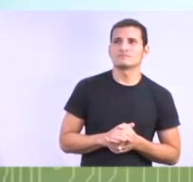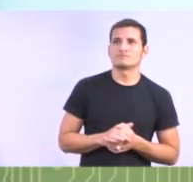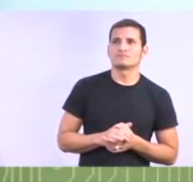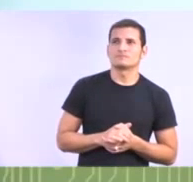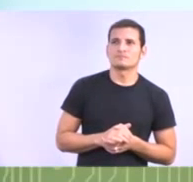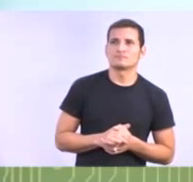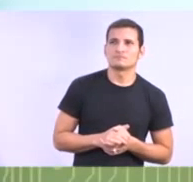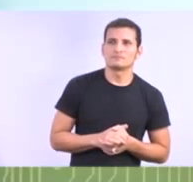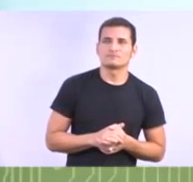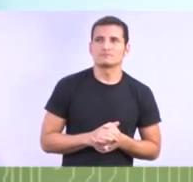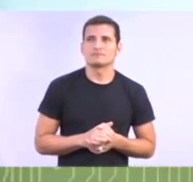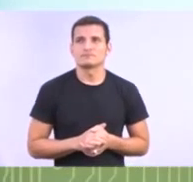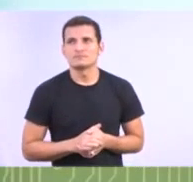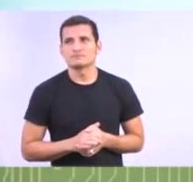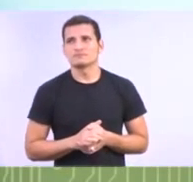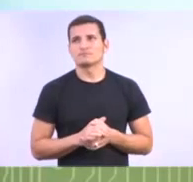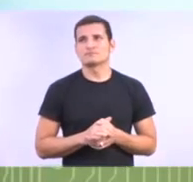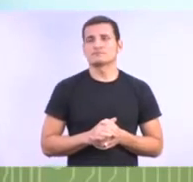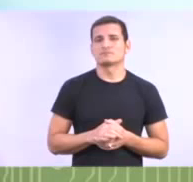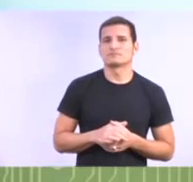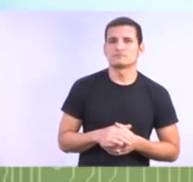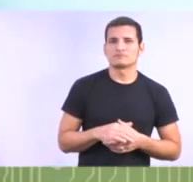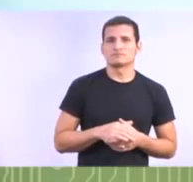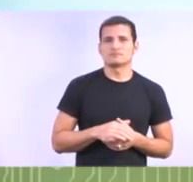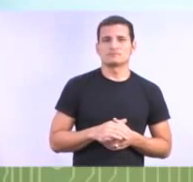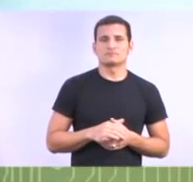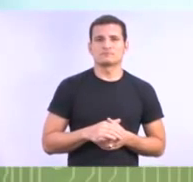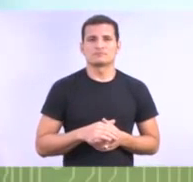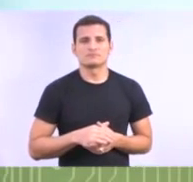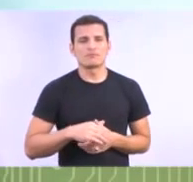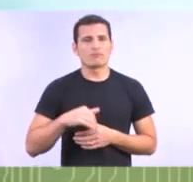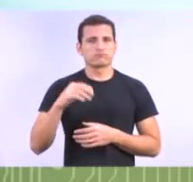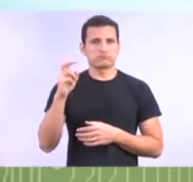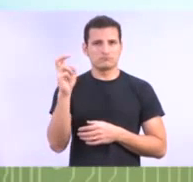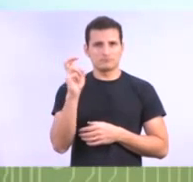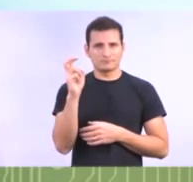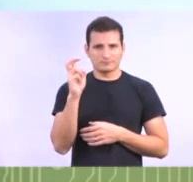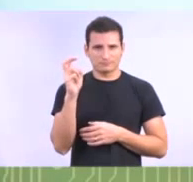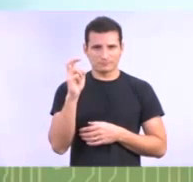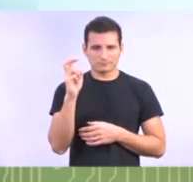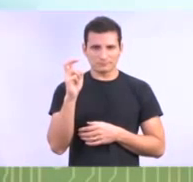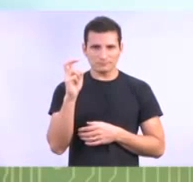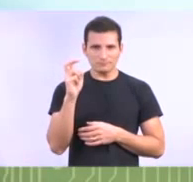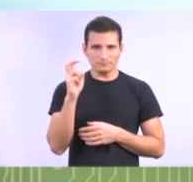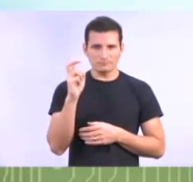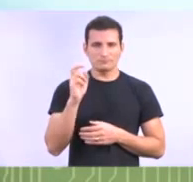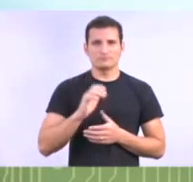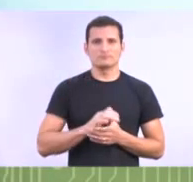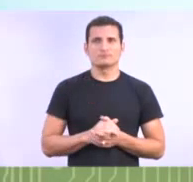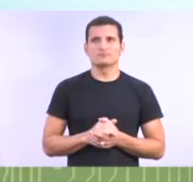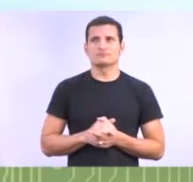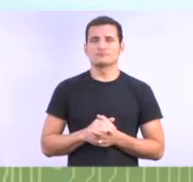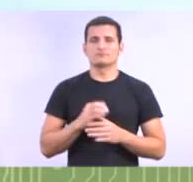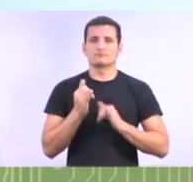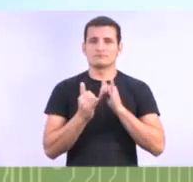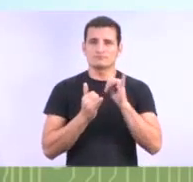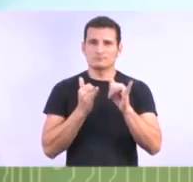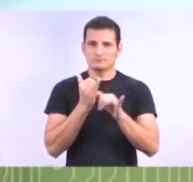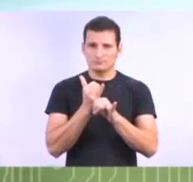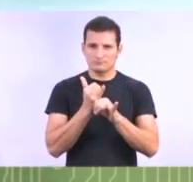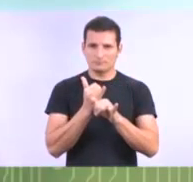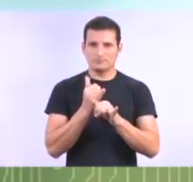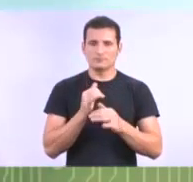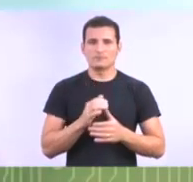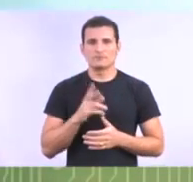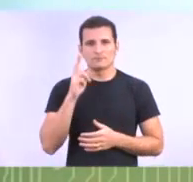um quinto tipo, né, de rede, uma quinta classificação que é muito comum para vocês, internet ou internet work.